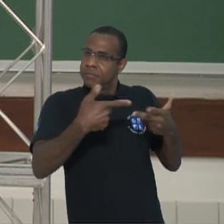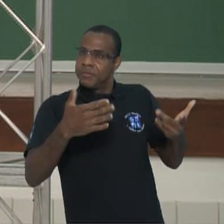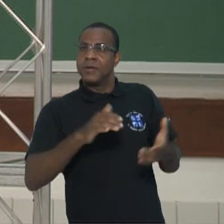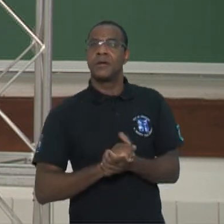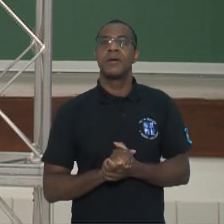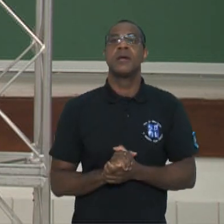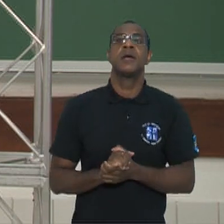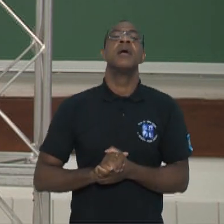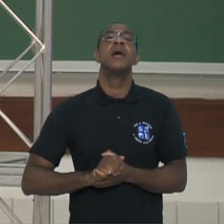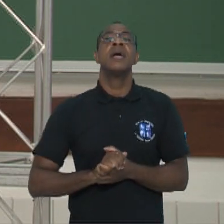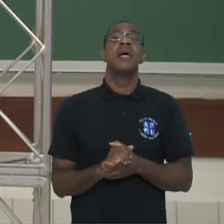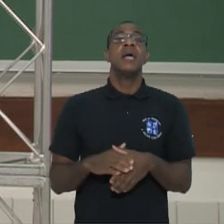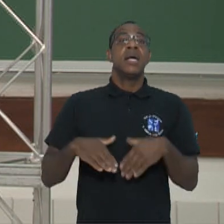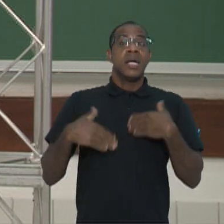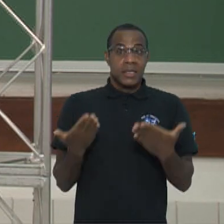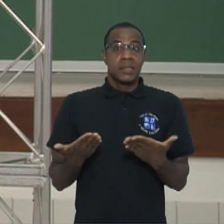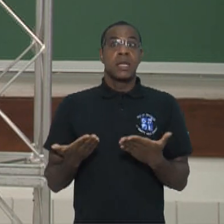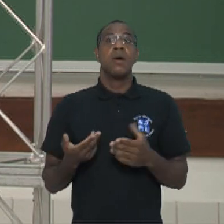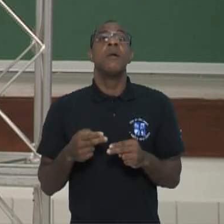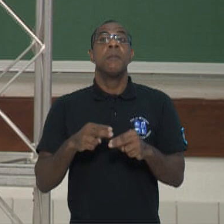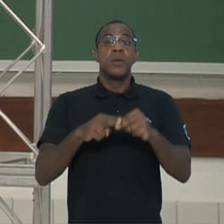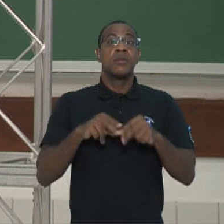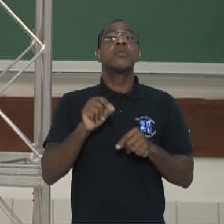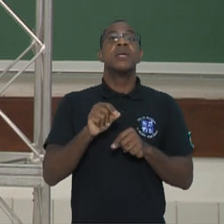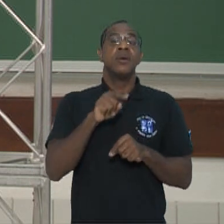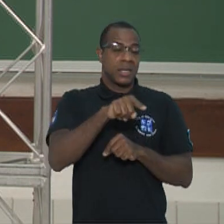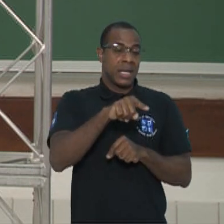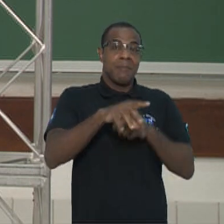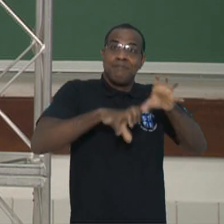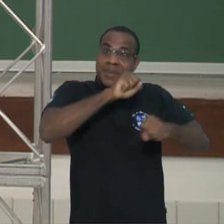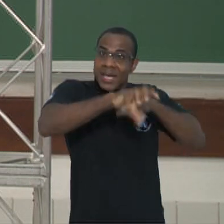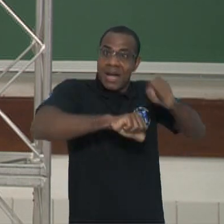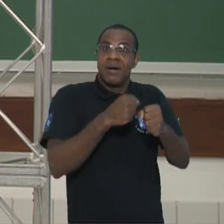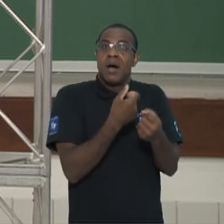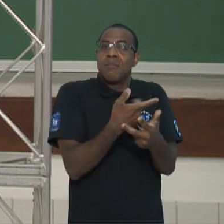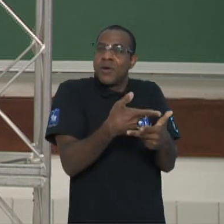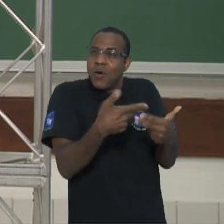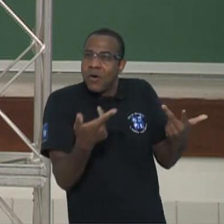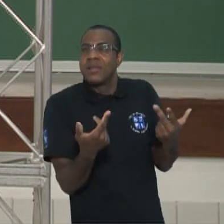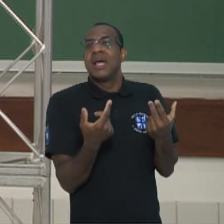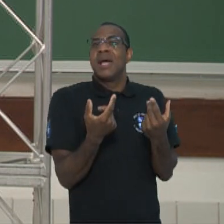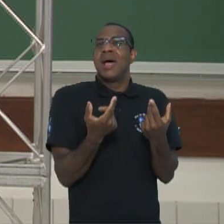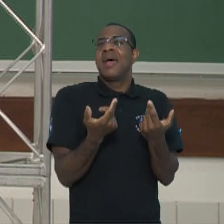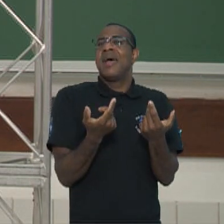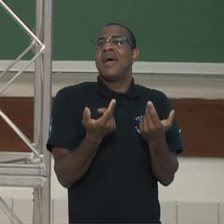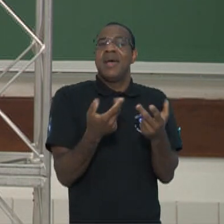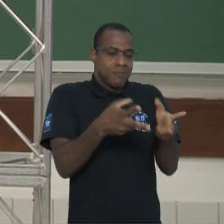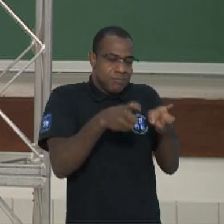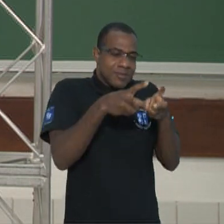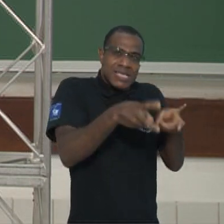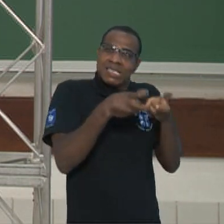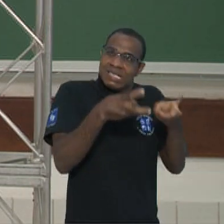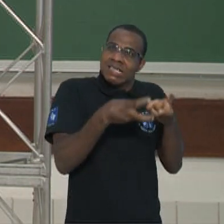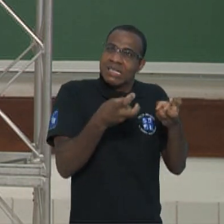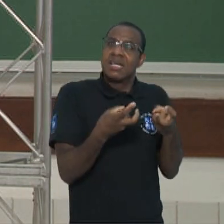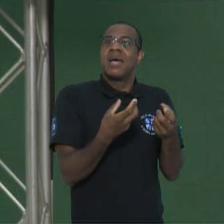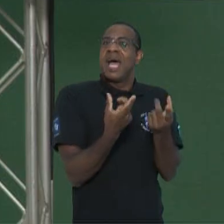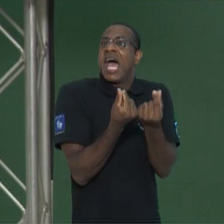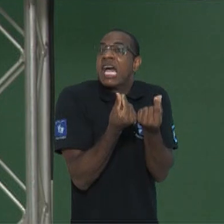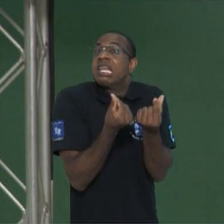colocou lá, era justamente para explorar os recursos naturais, que eram encaminhados para a Europa, né? E